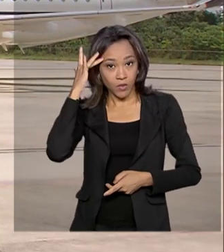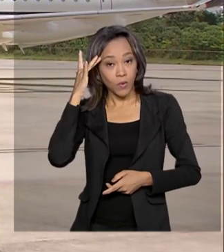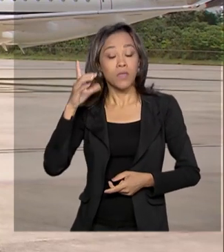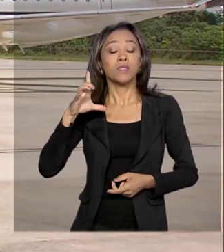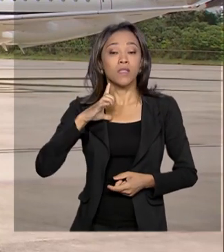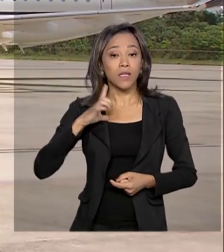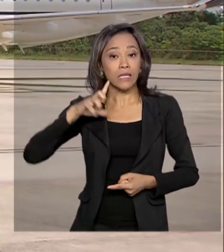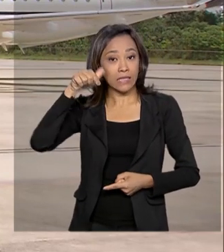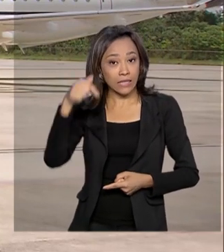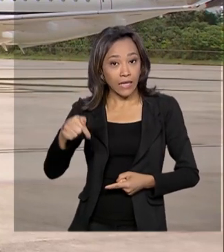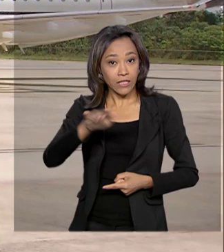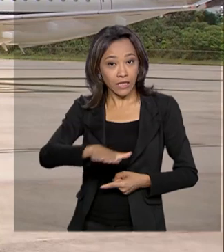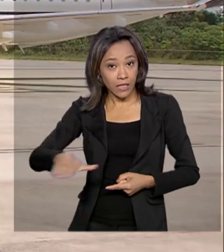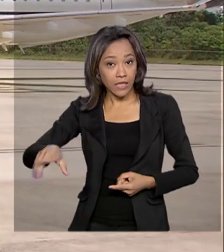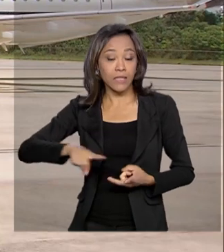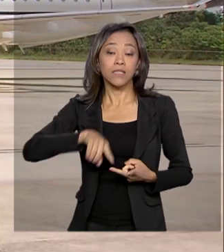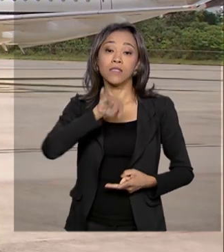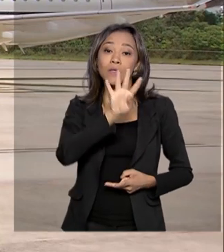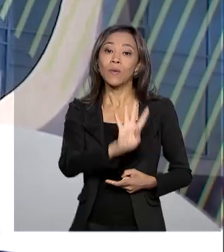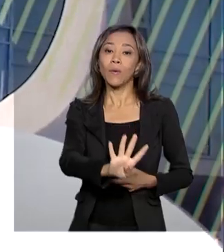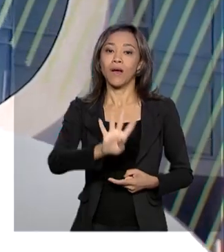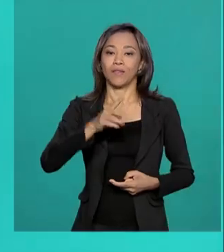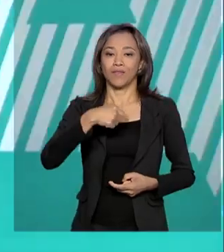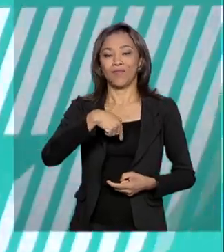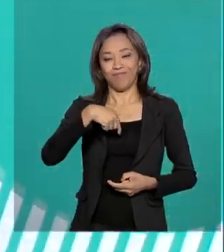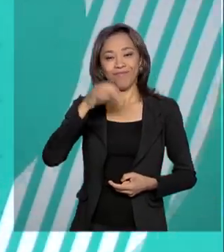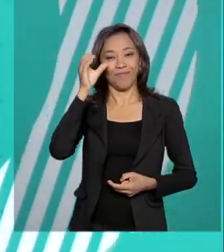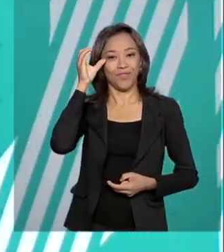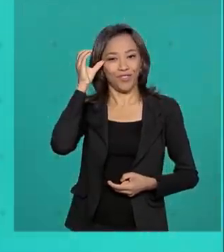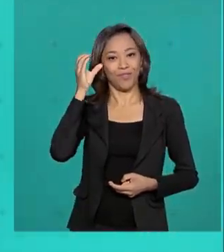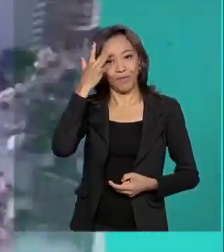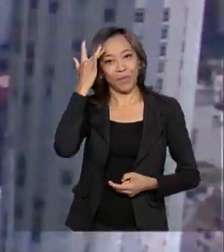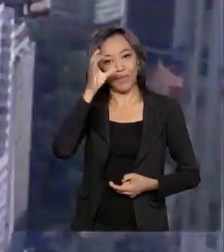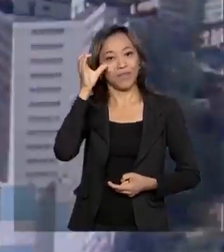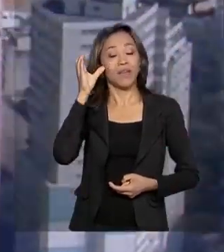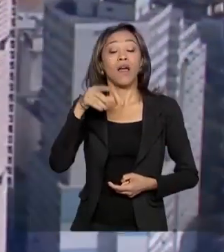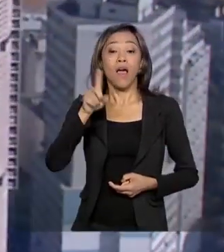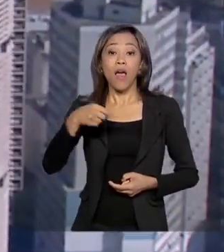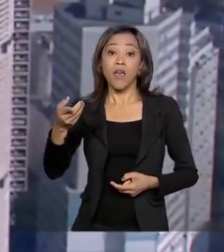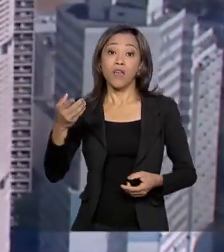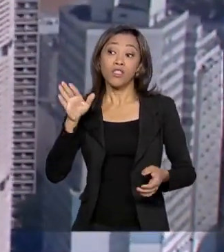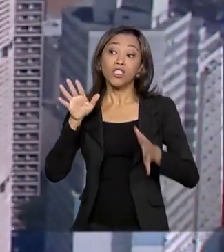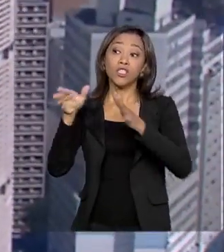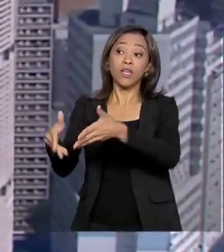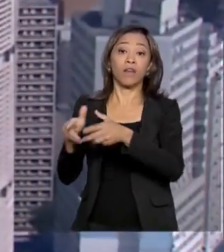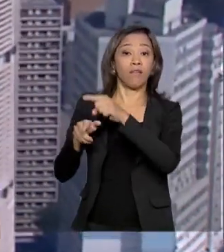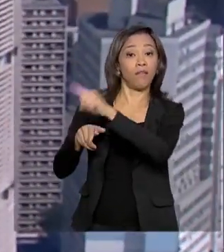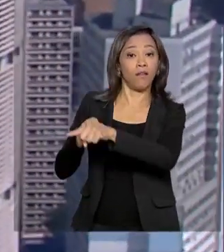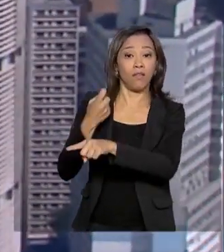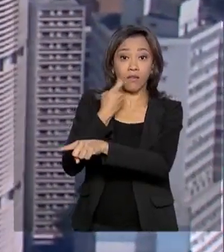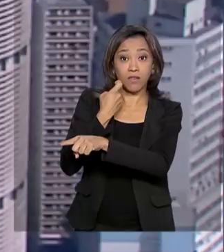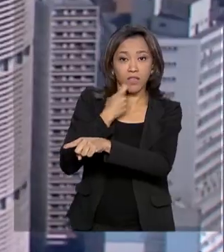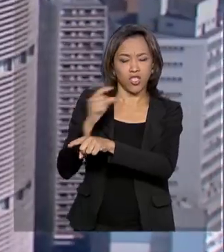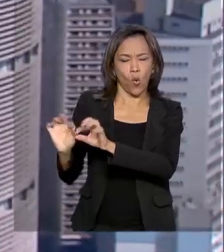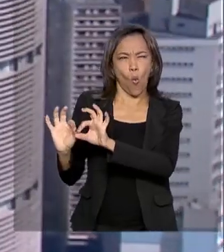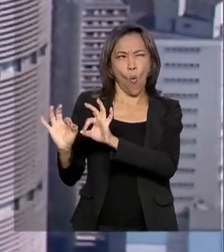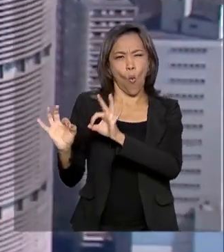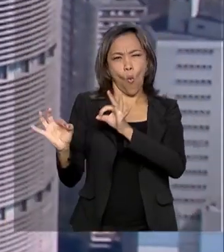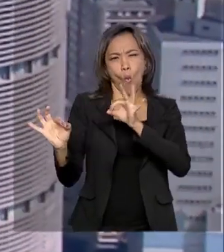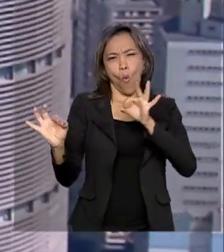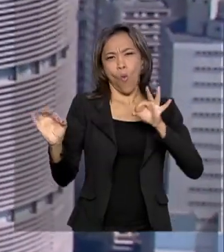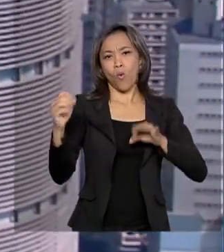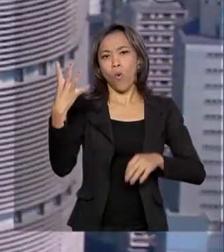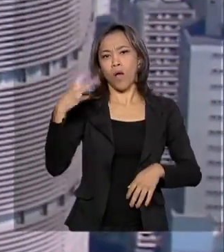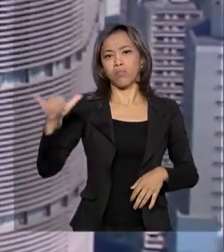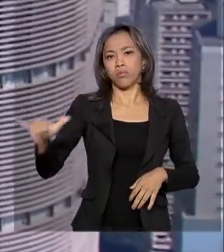entre eles sete crianças e quatro chineses a previsão é de chegar em um hum na sexta-feira é um voo longo com